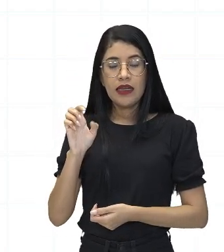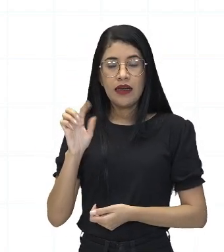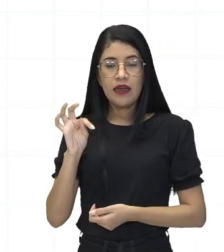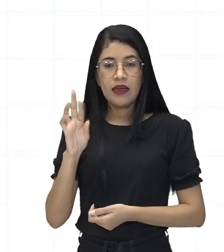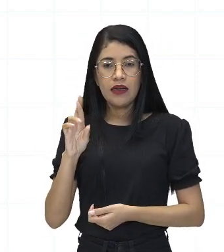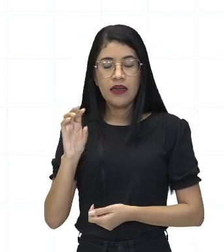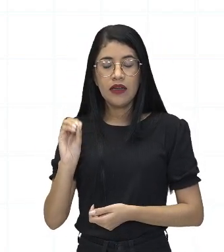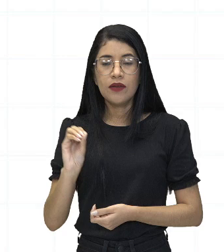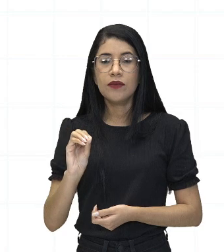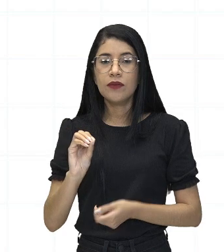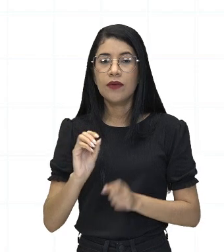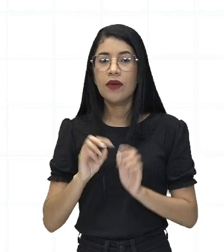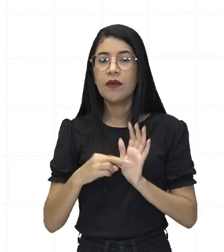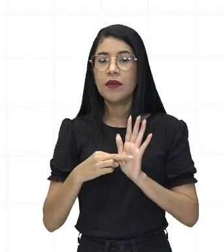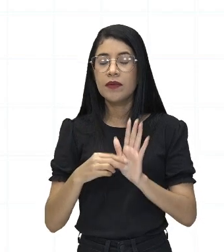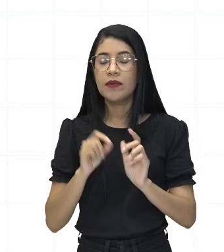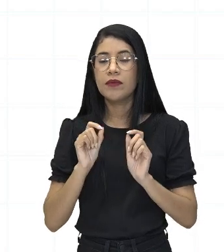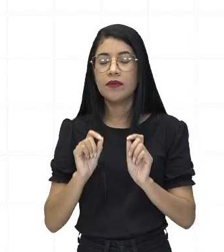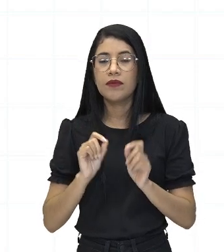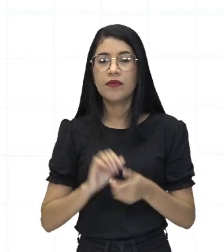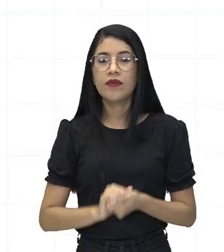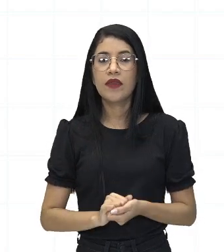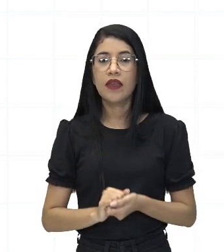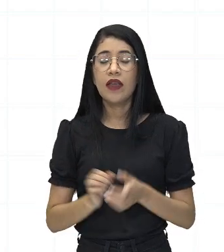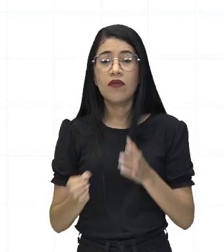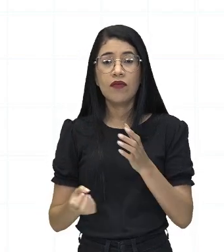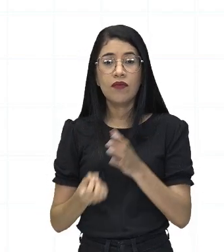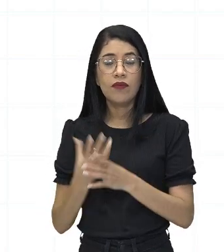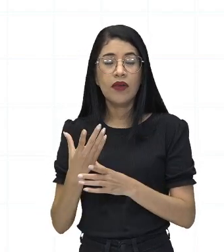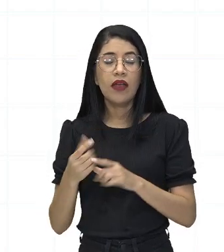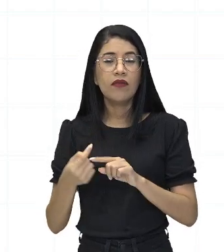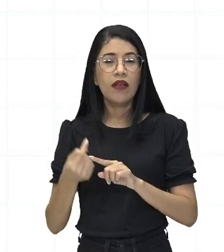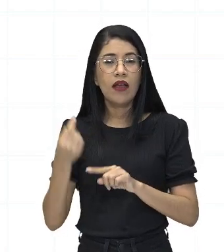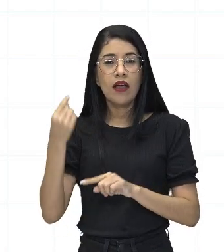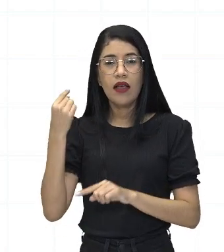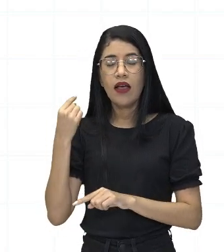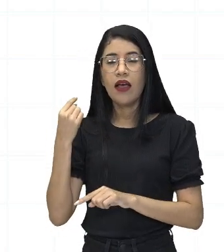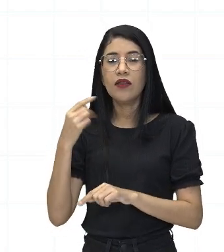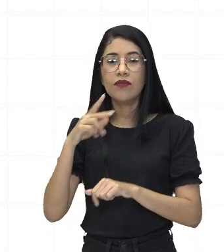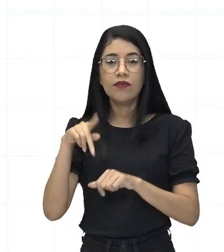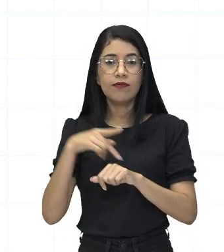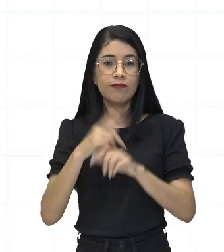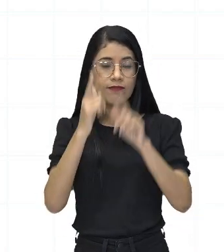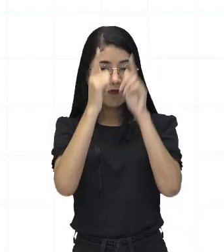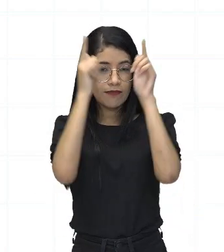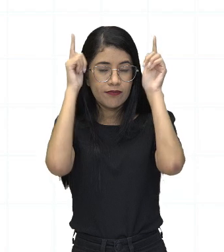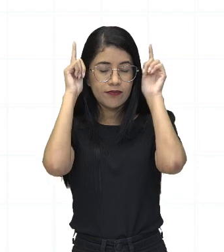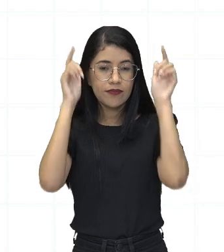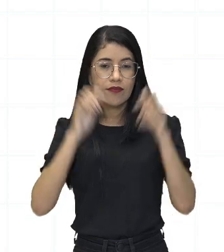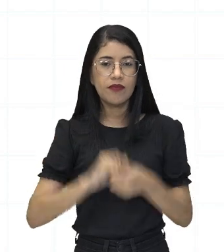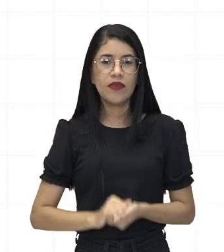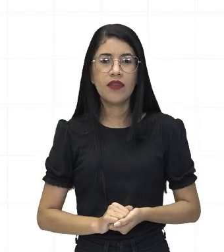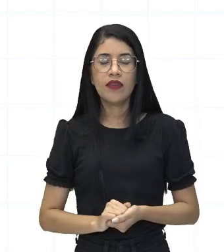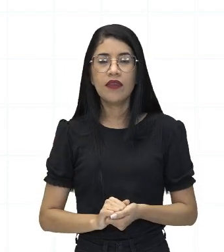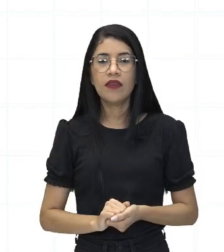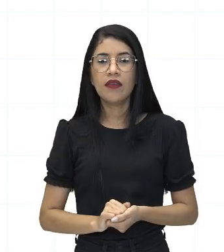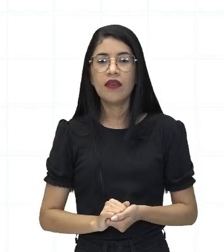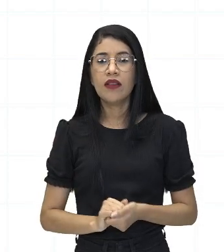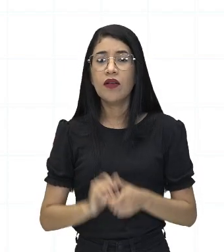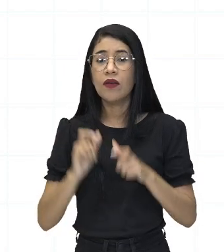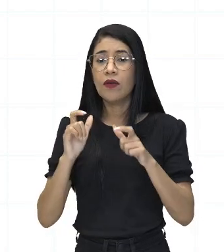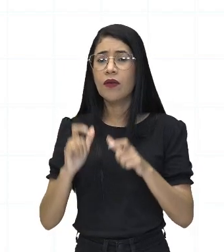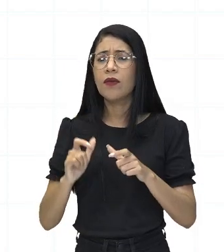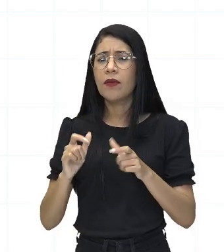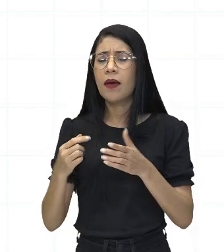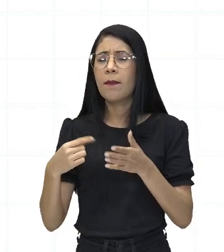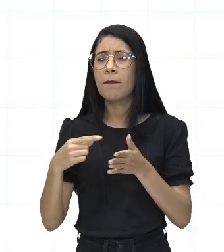enquanto representação, ele surgiu aonde? Ele surgiu na Grécia. Ah, onde surgiu o teatro? Alguém